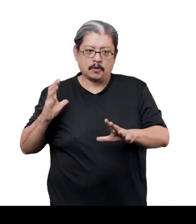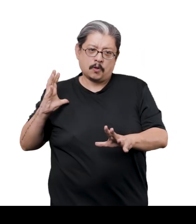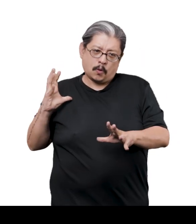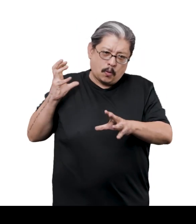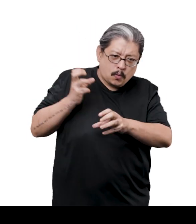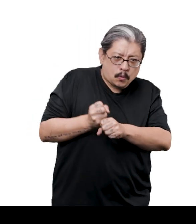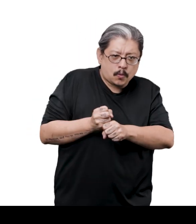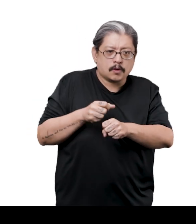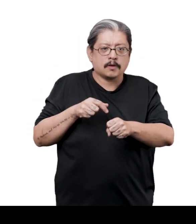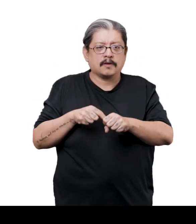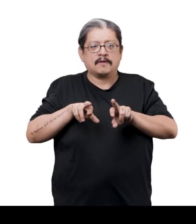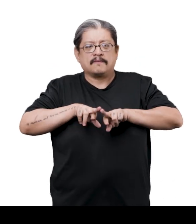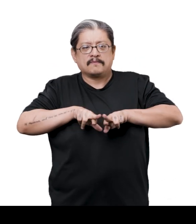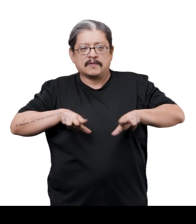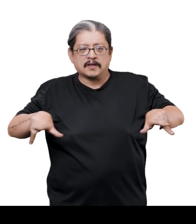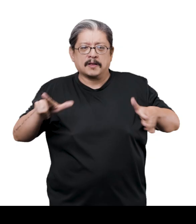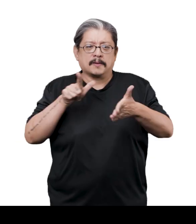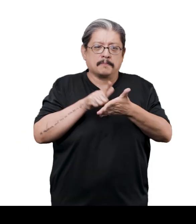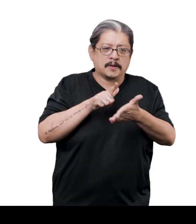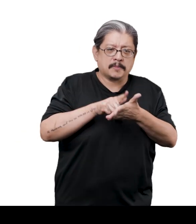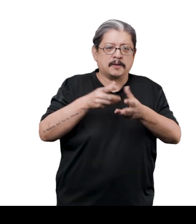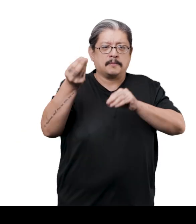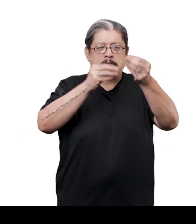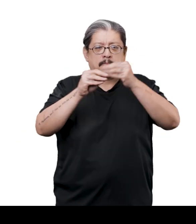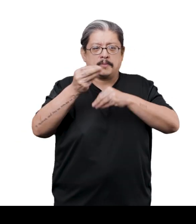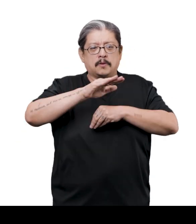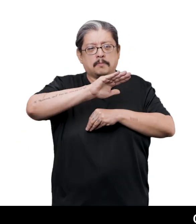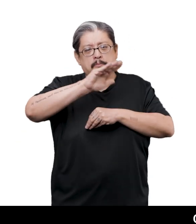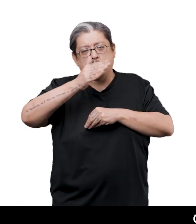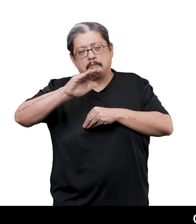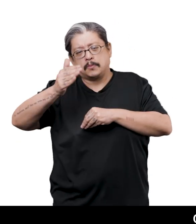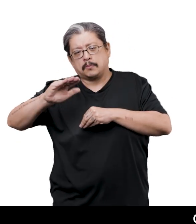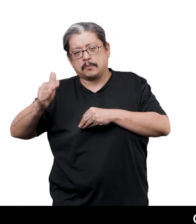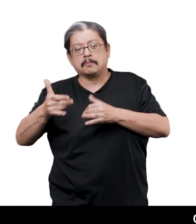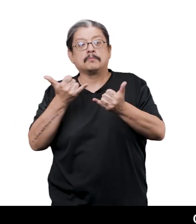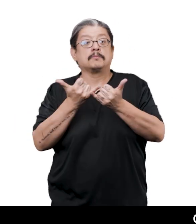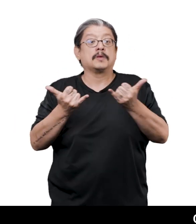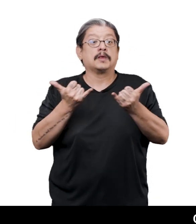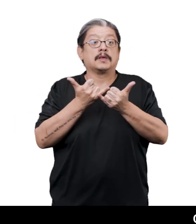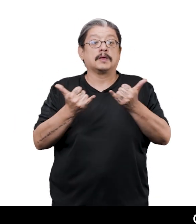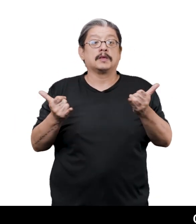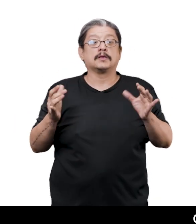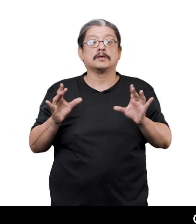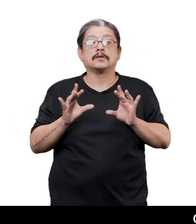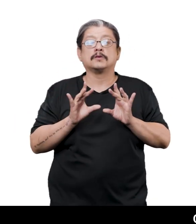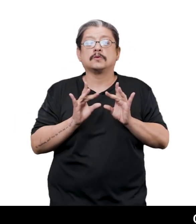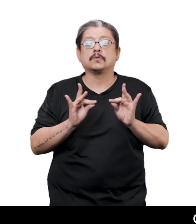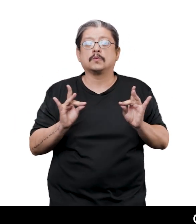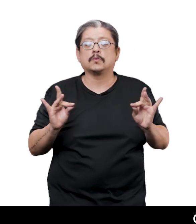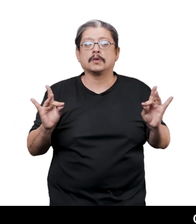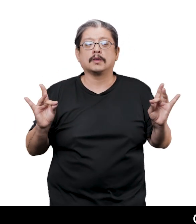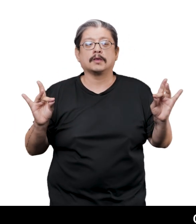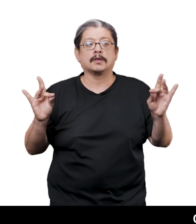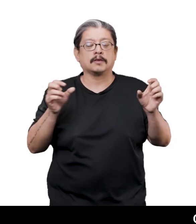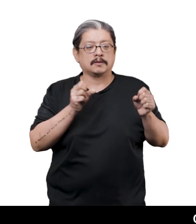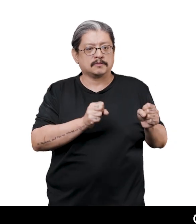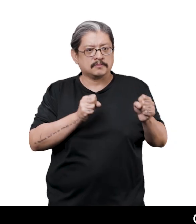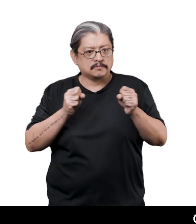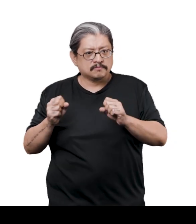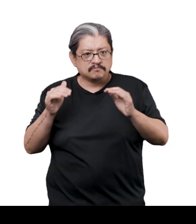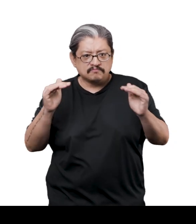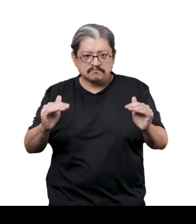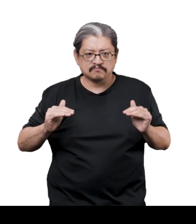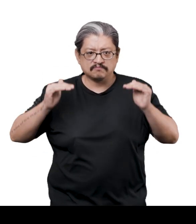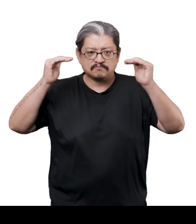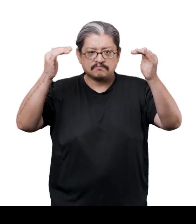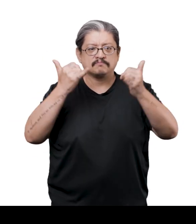da matéria, papel moldado, pigmento, relevo, dá à obra uma fisicalidade sutil, mas